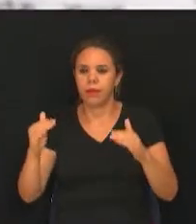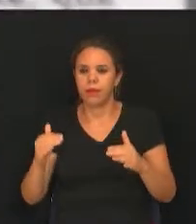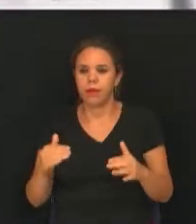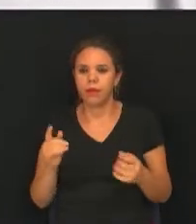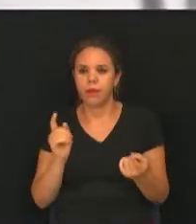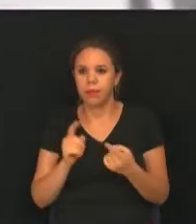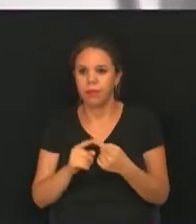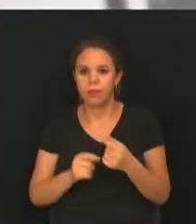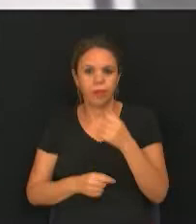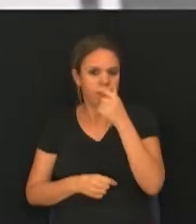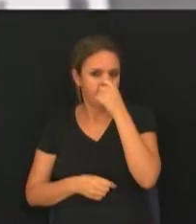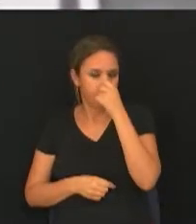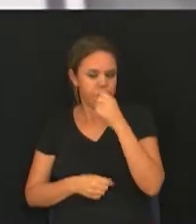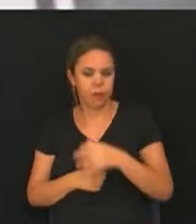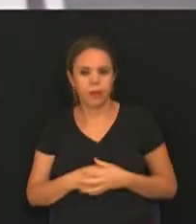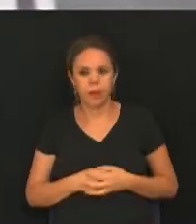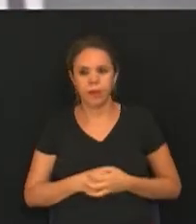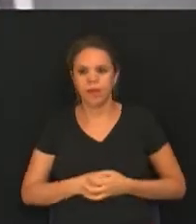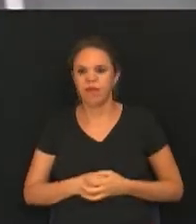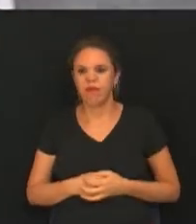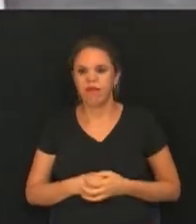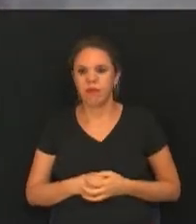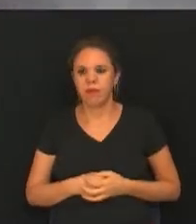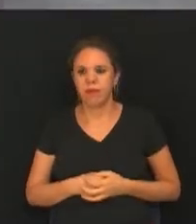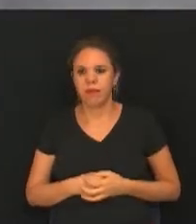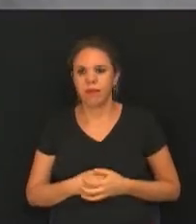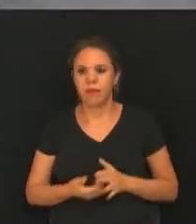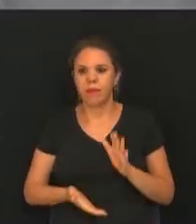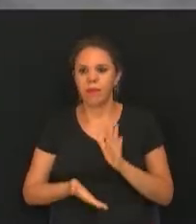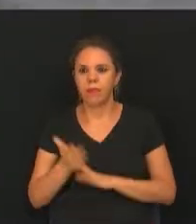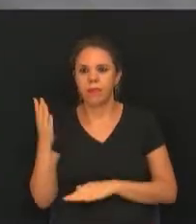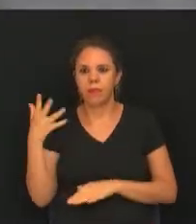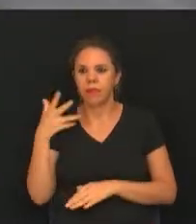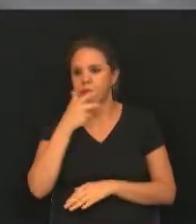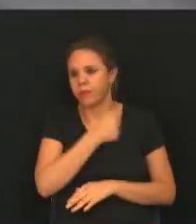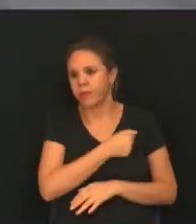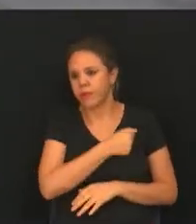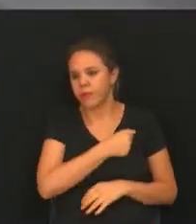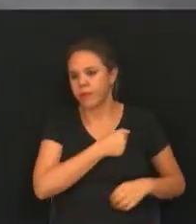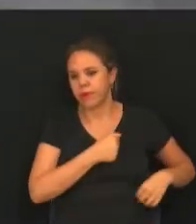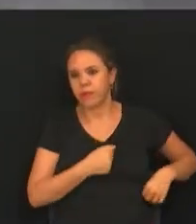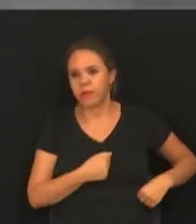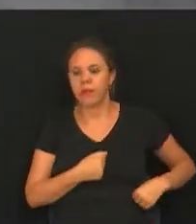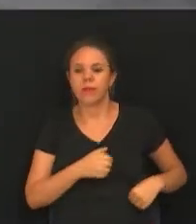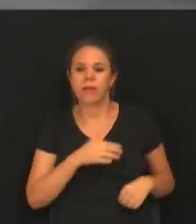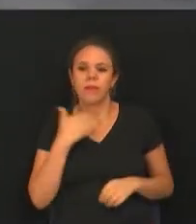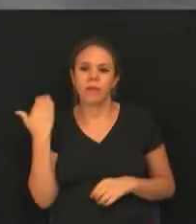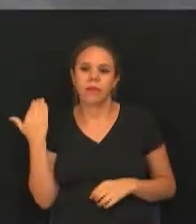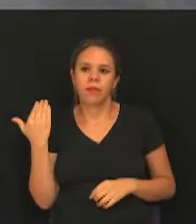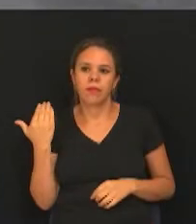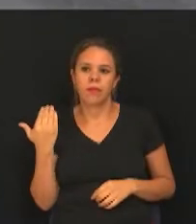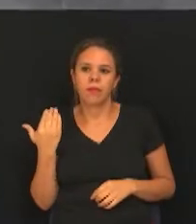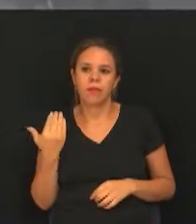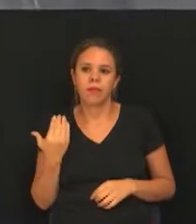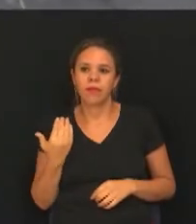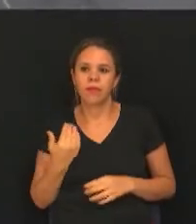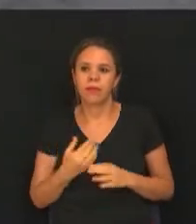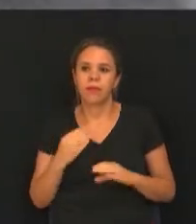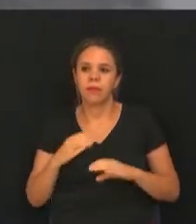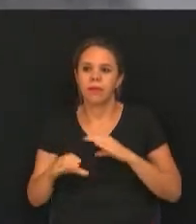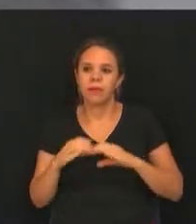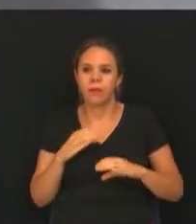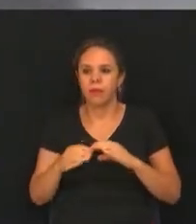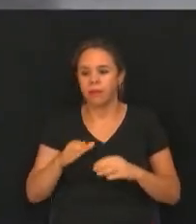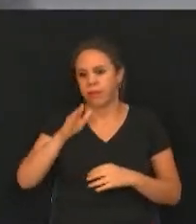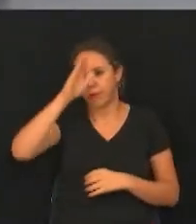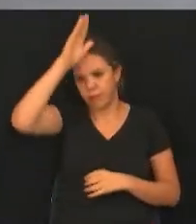missão, acabaram indo para salvar ou morrer, que é a canção do Corpo de Bombeiros, né?